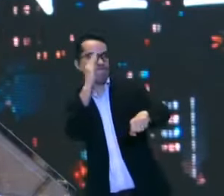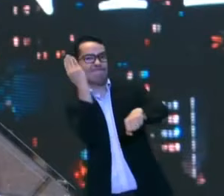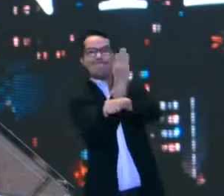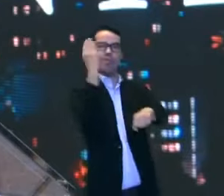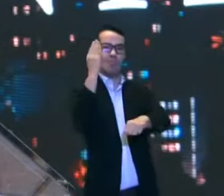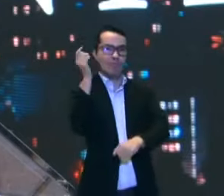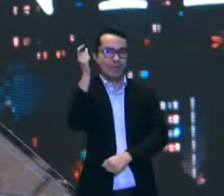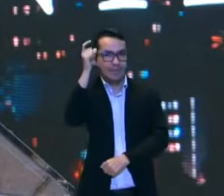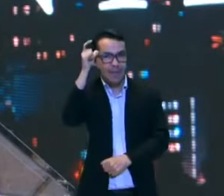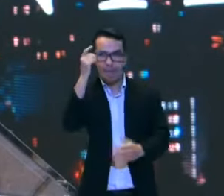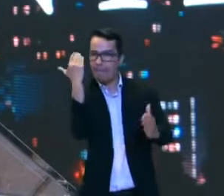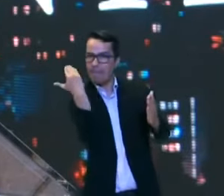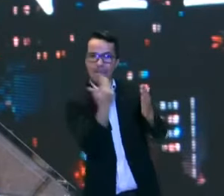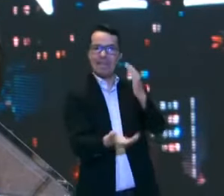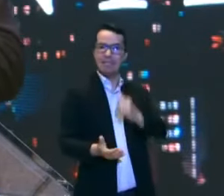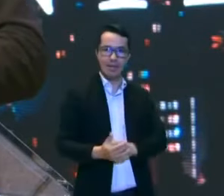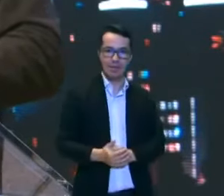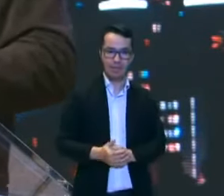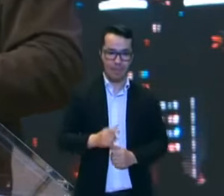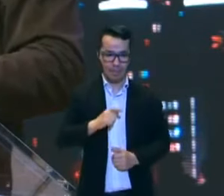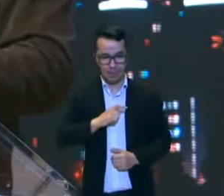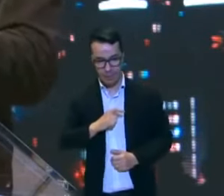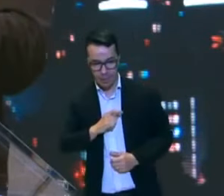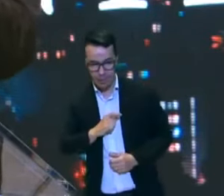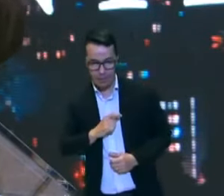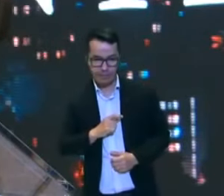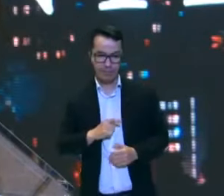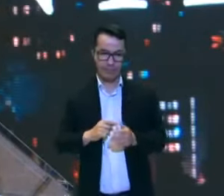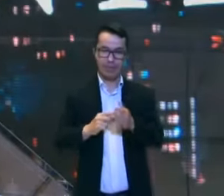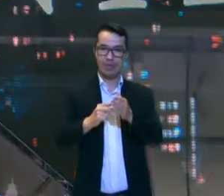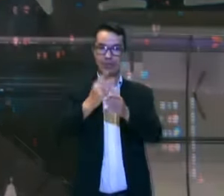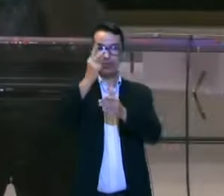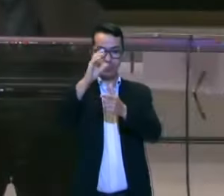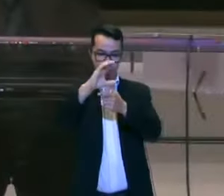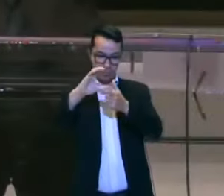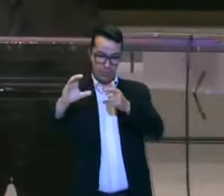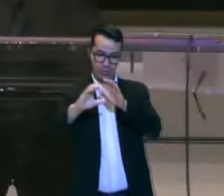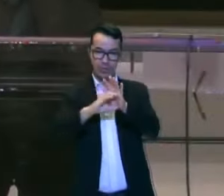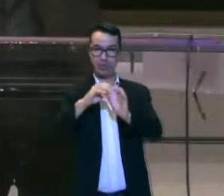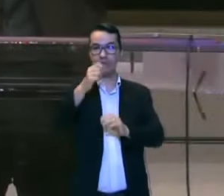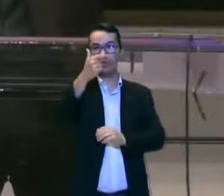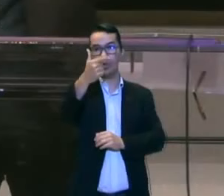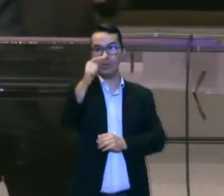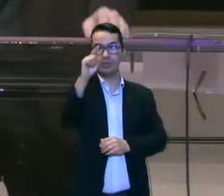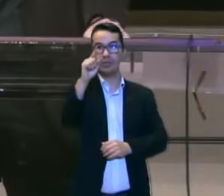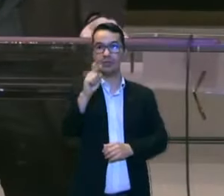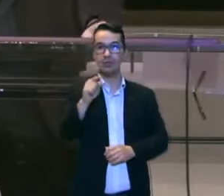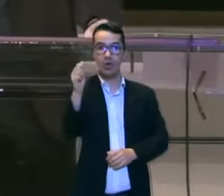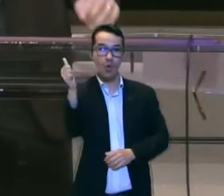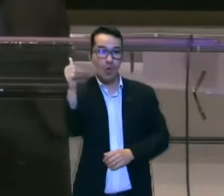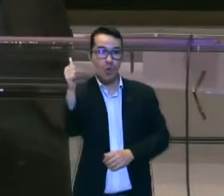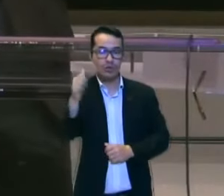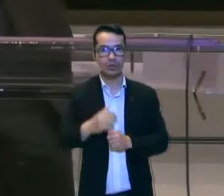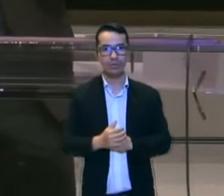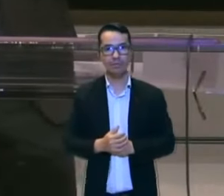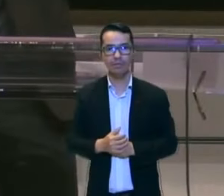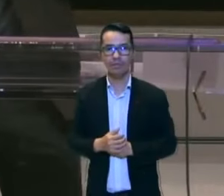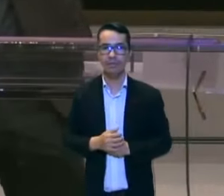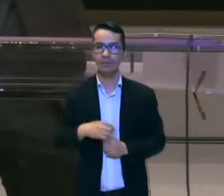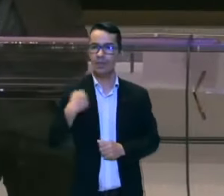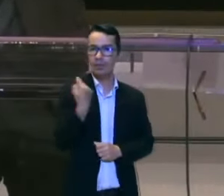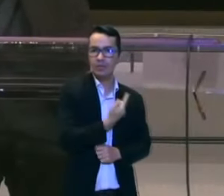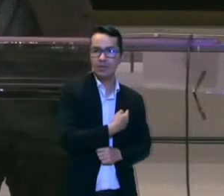versículo 11. Olha o que diz a palavra: para que não sejamos vencidos por Satanás, porque